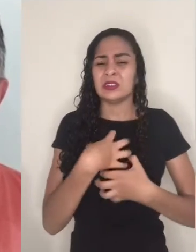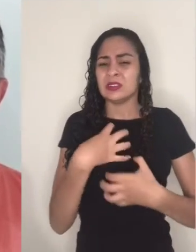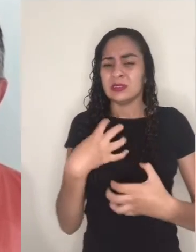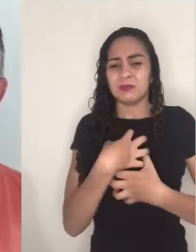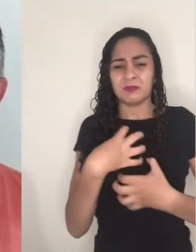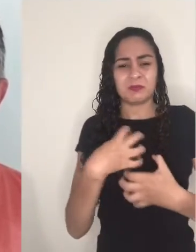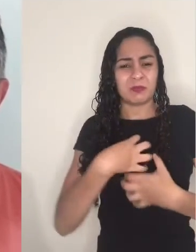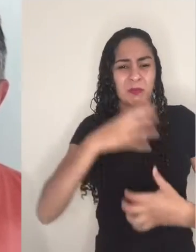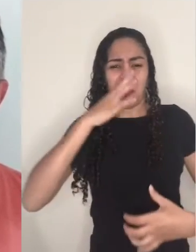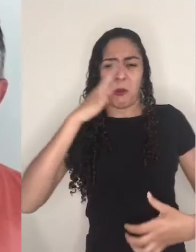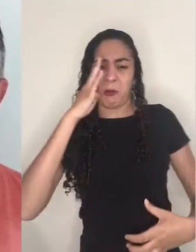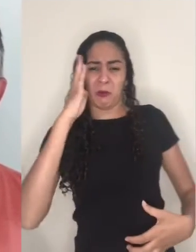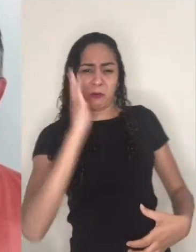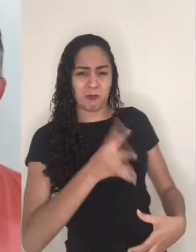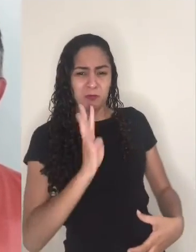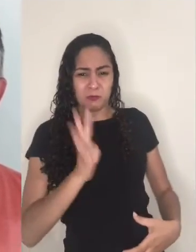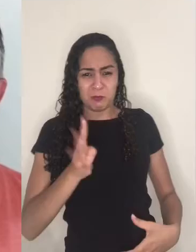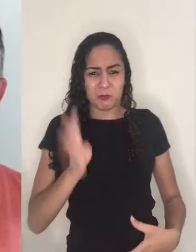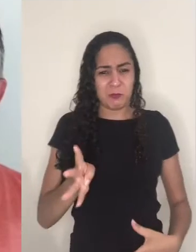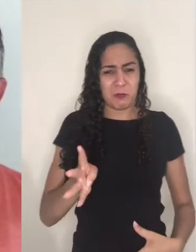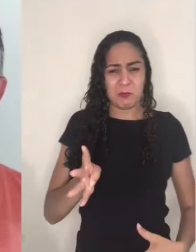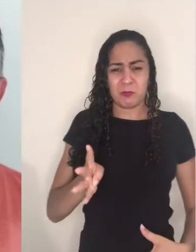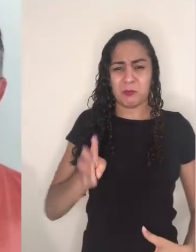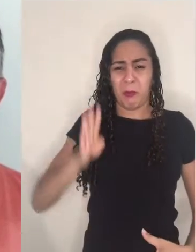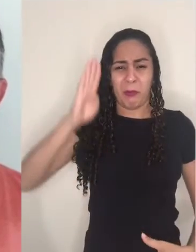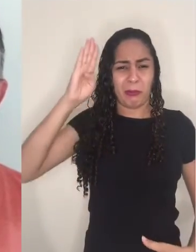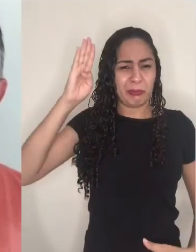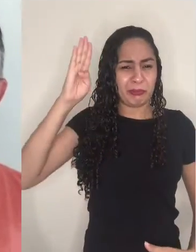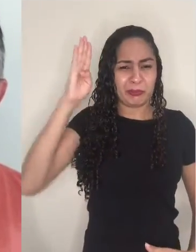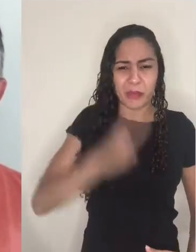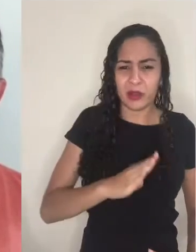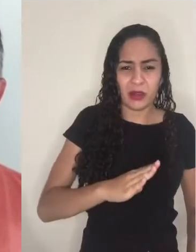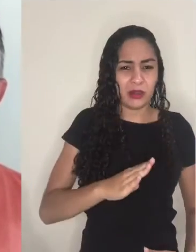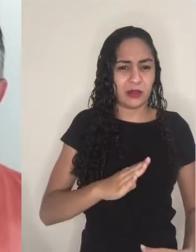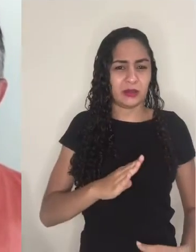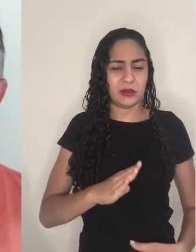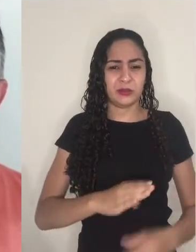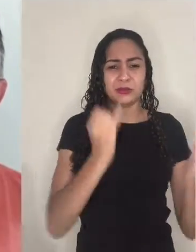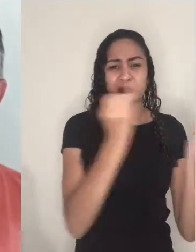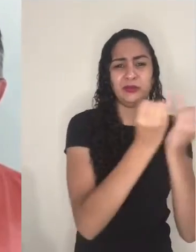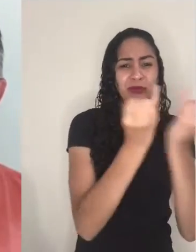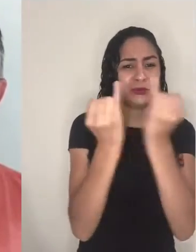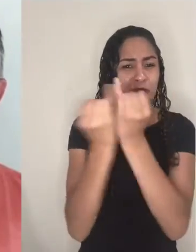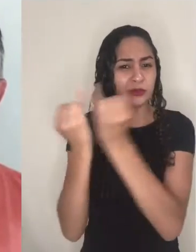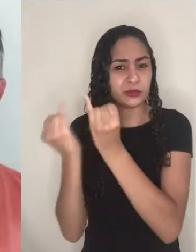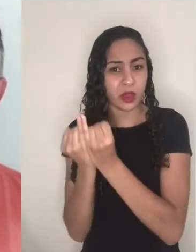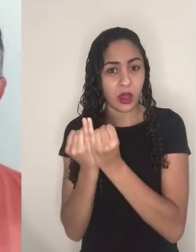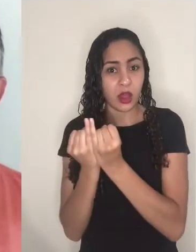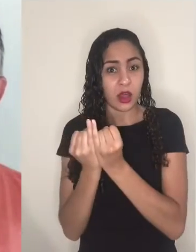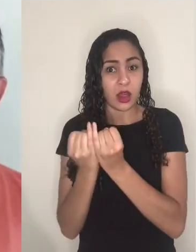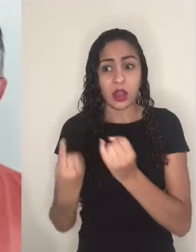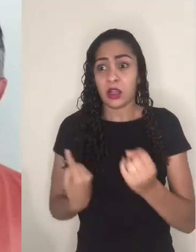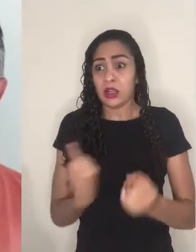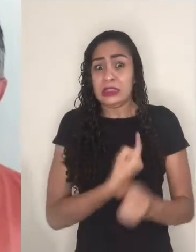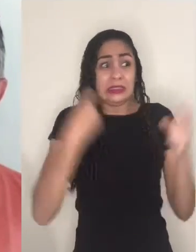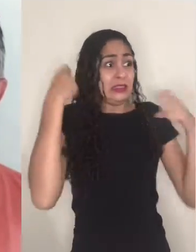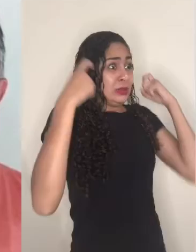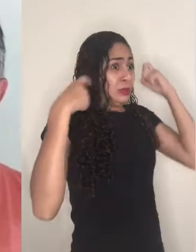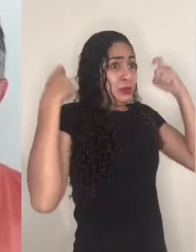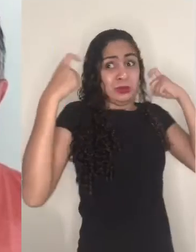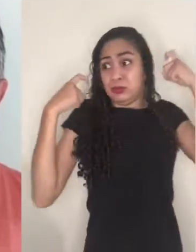acusando falsamente de crimes ou atos impróprios, não precisamos ficar